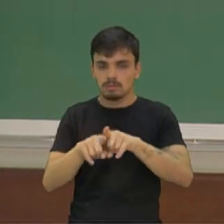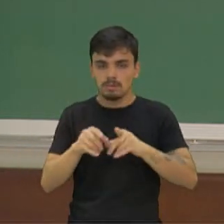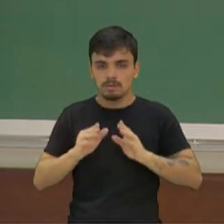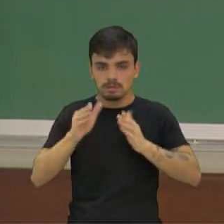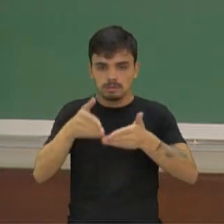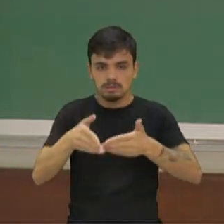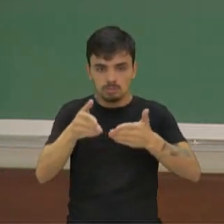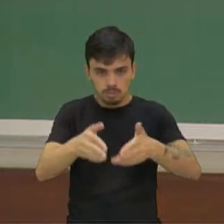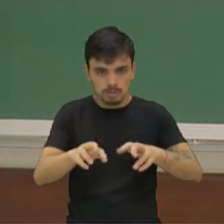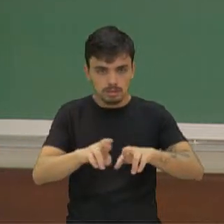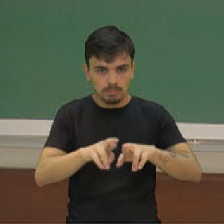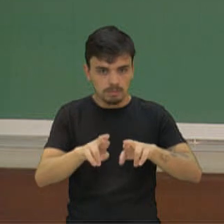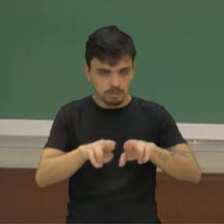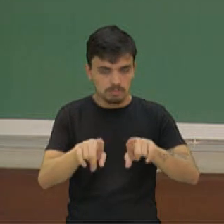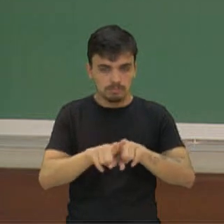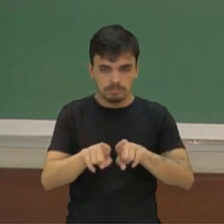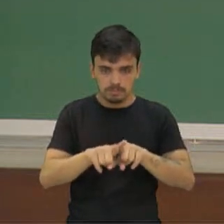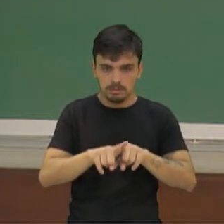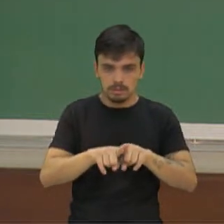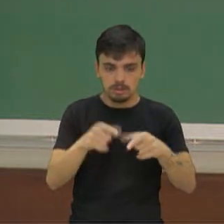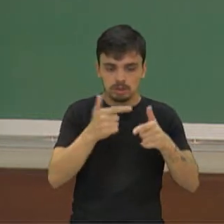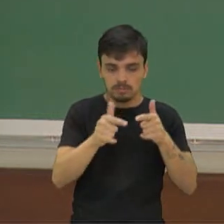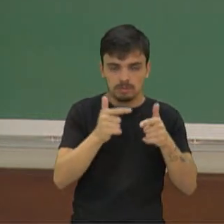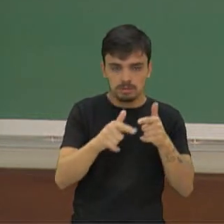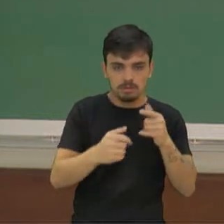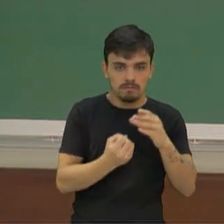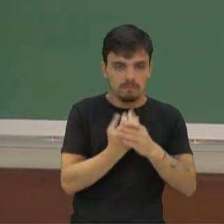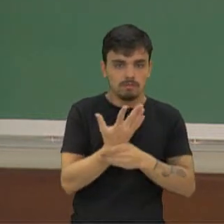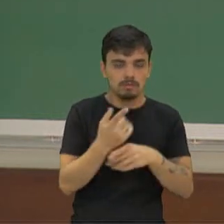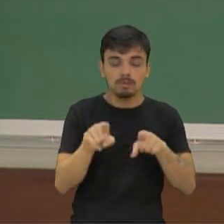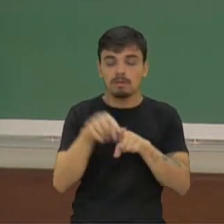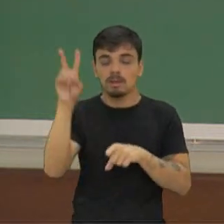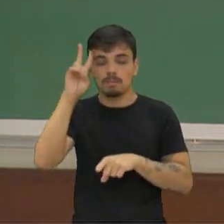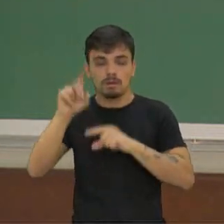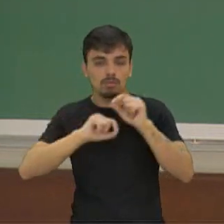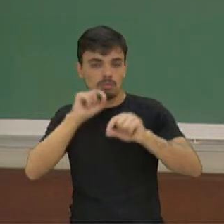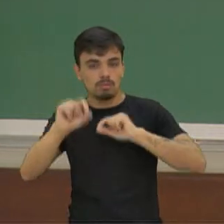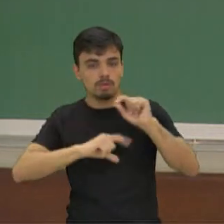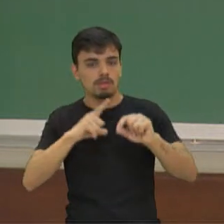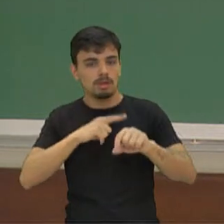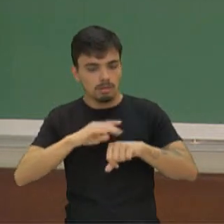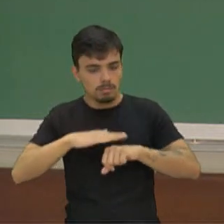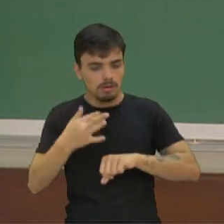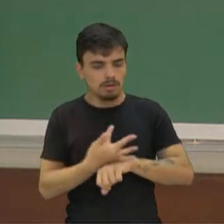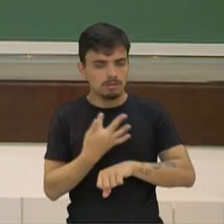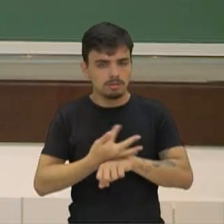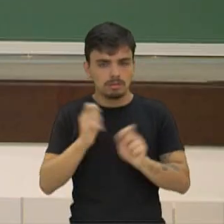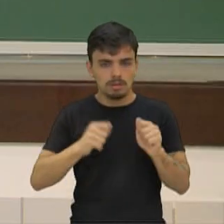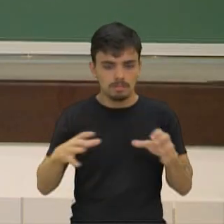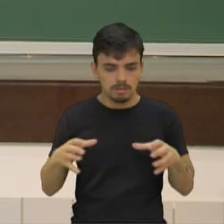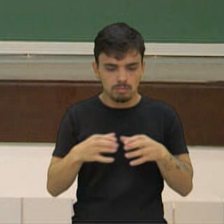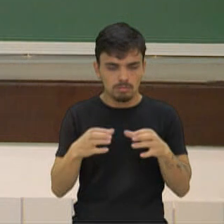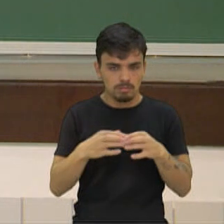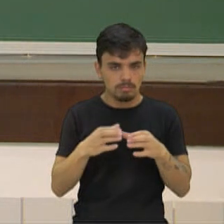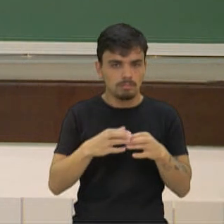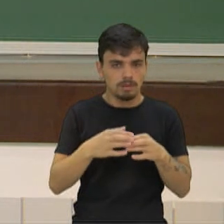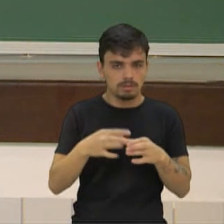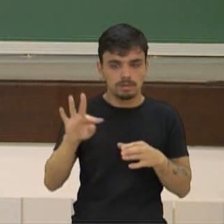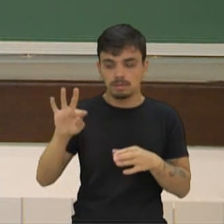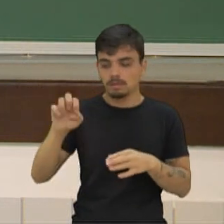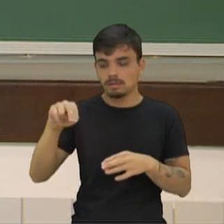componentes, a tensão da fonte é dividida. Lembrando que quem tem mais resistência vai acumular mais tensão para